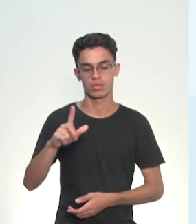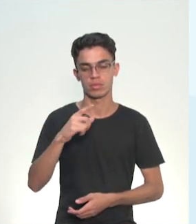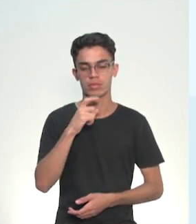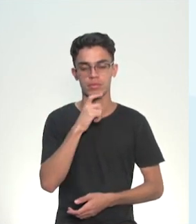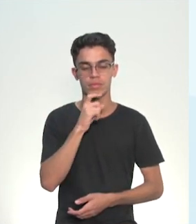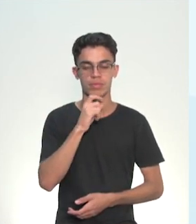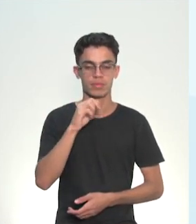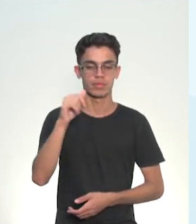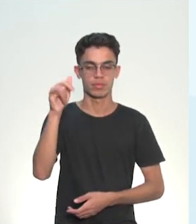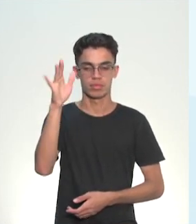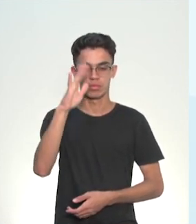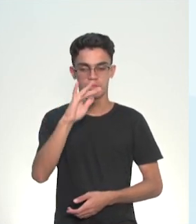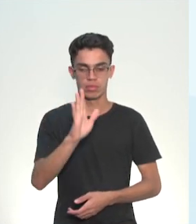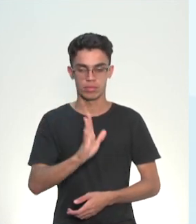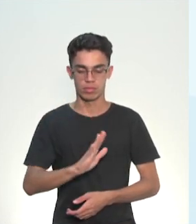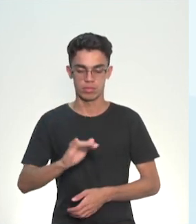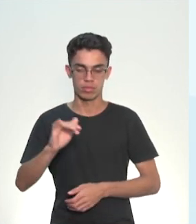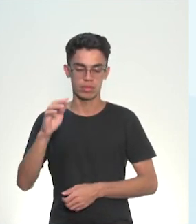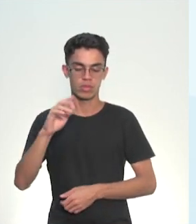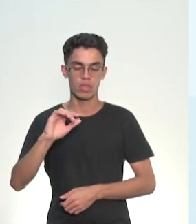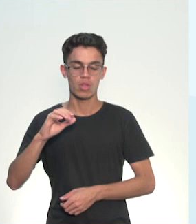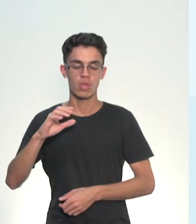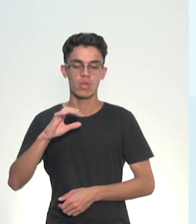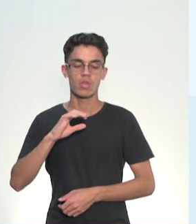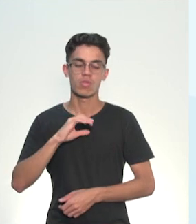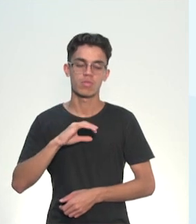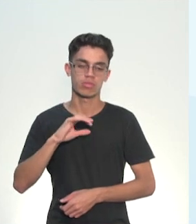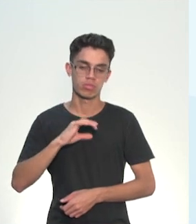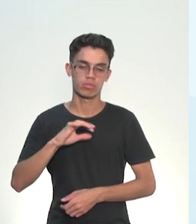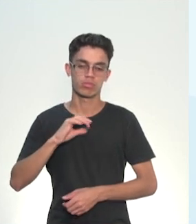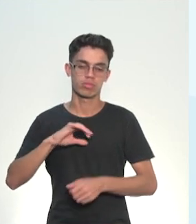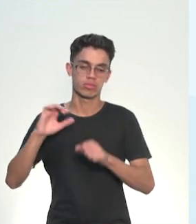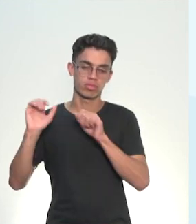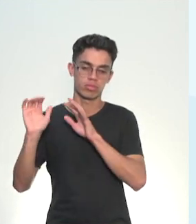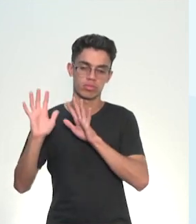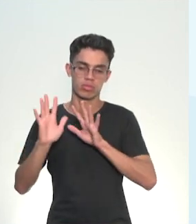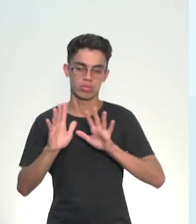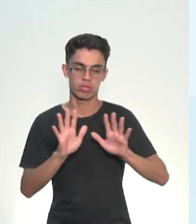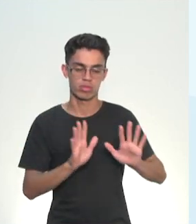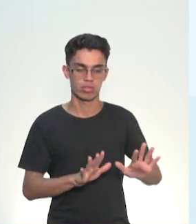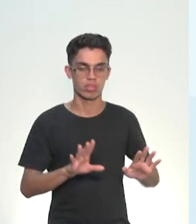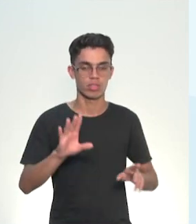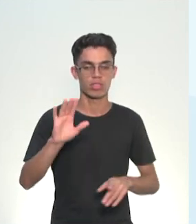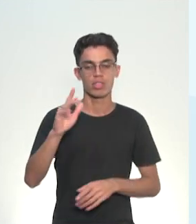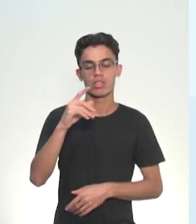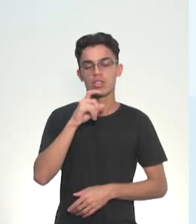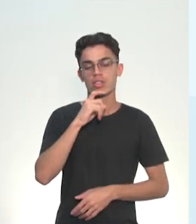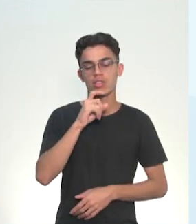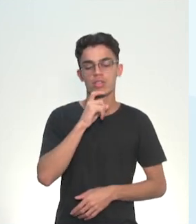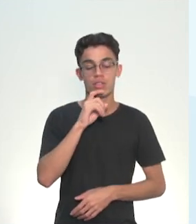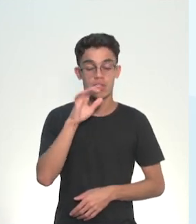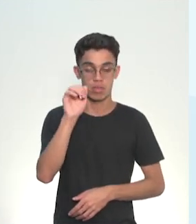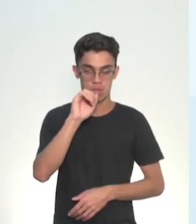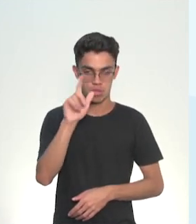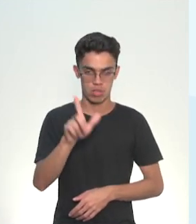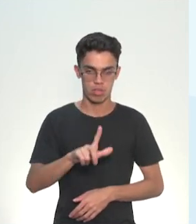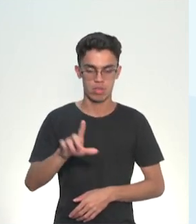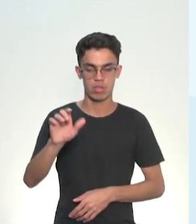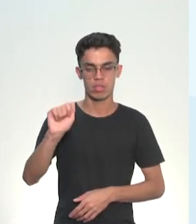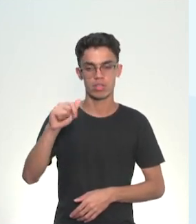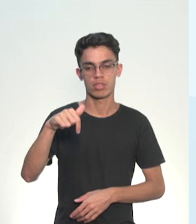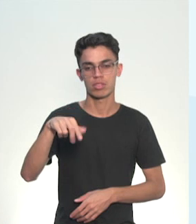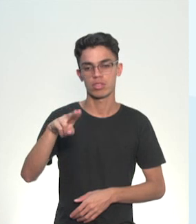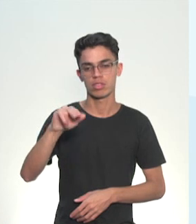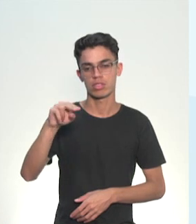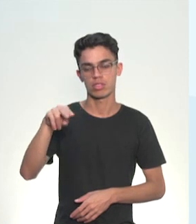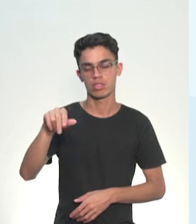aí o Brasil sendo colonizado pelos portugueses, e nós temos em azul a Guiana Francesa, né, que até hoje ela é um